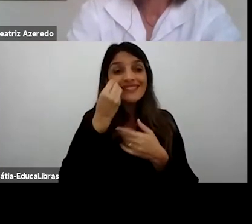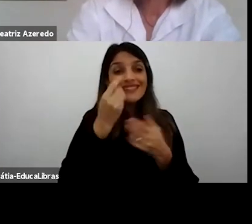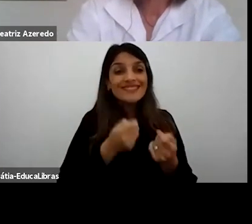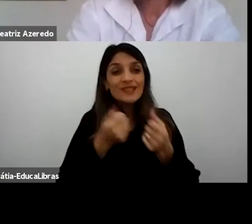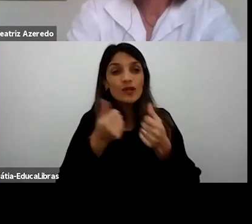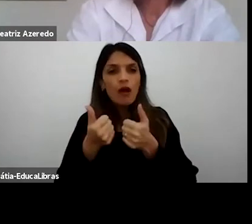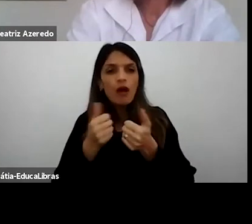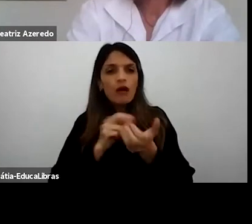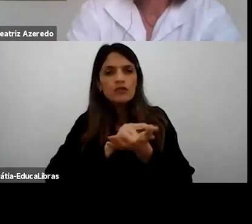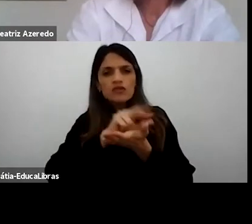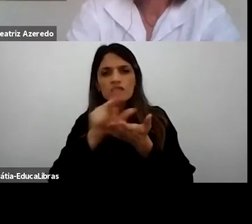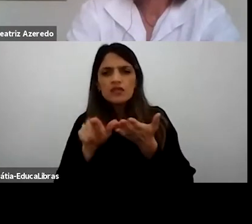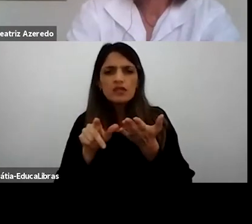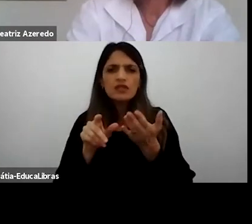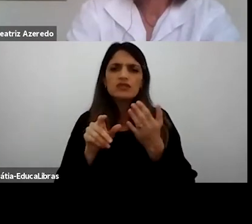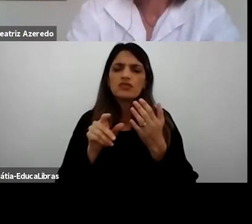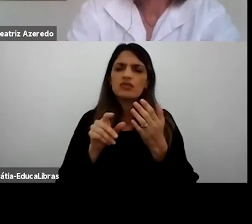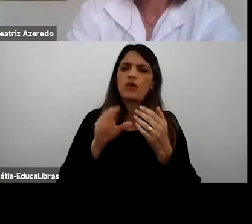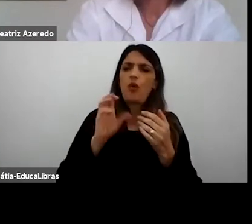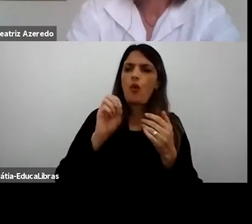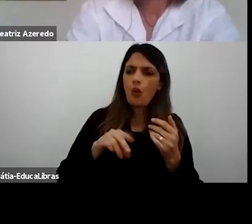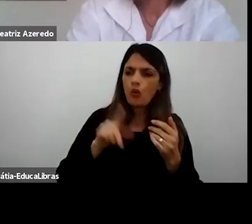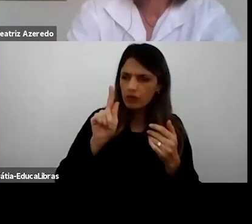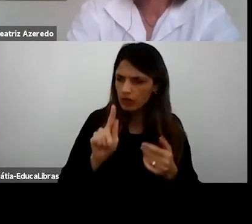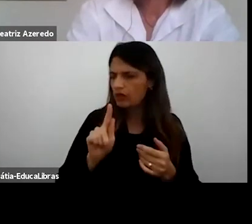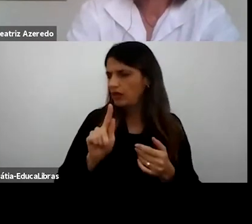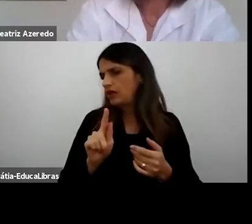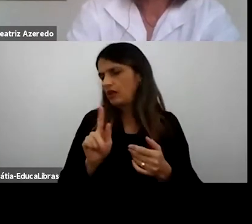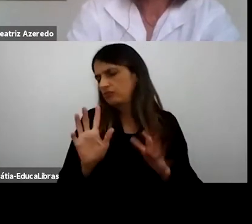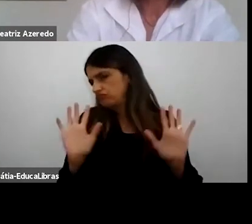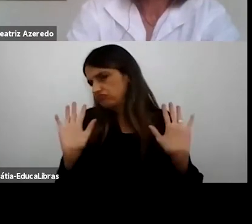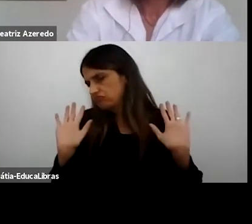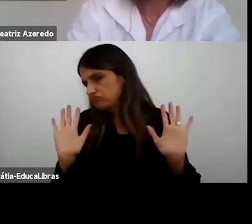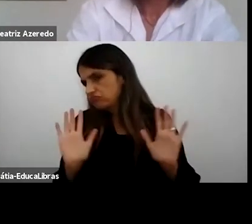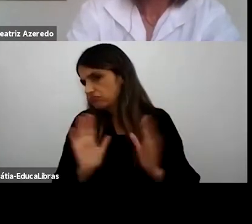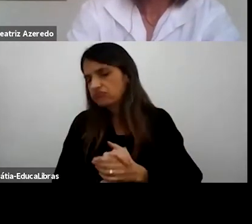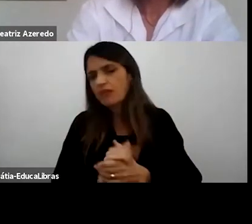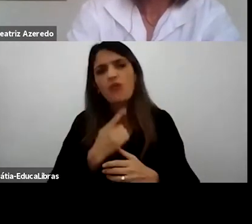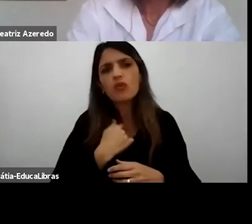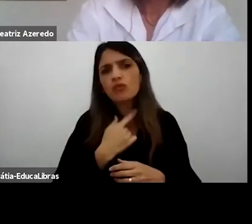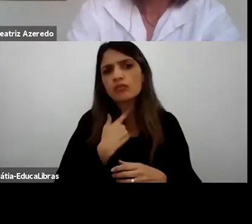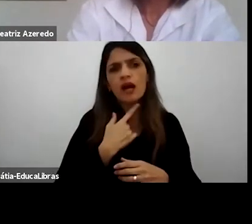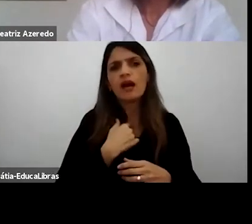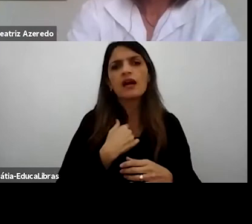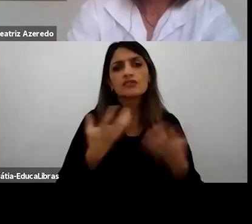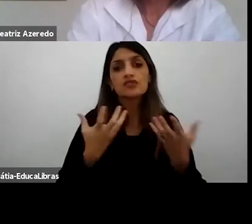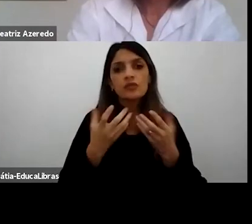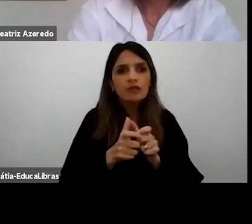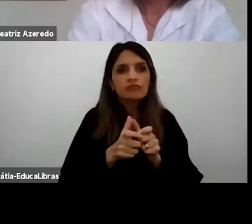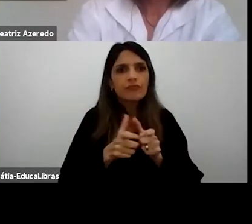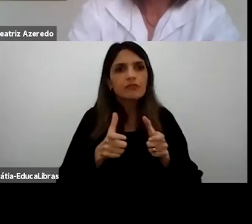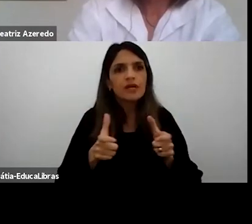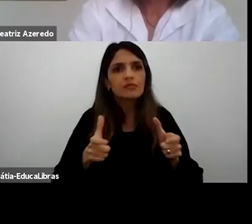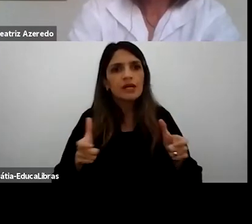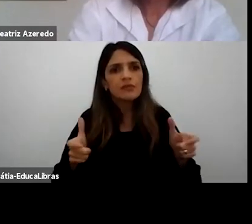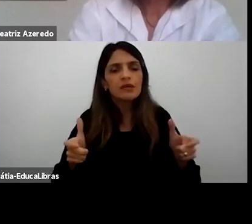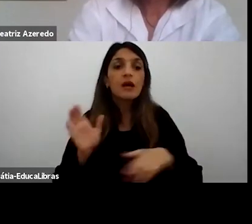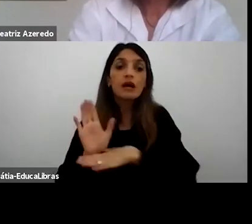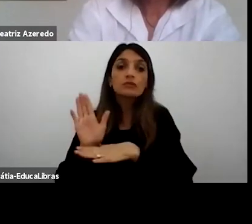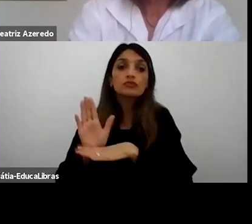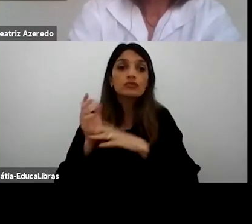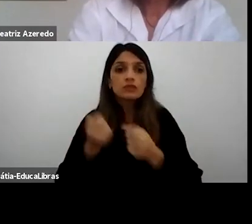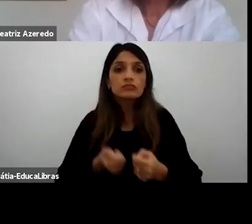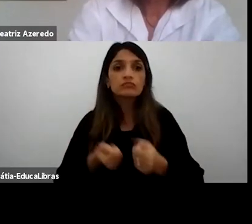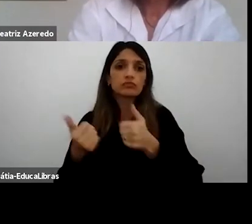organizações, diferentes causas, diferentes maneiras, você sentir vontade de ir aumentando essa contribuição dentro das suas